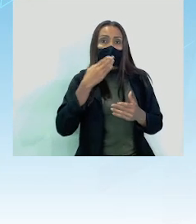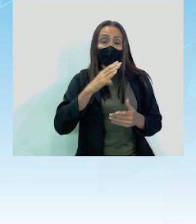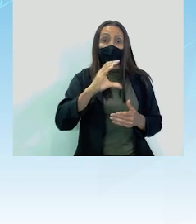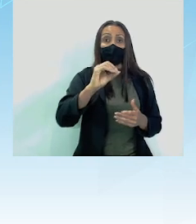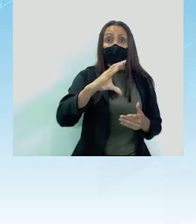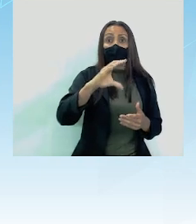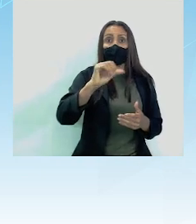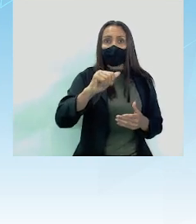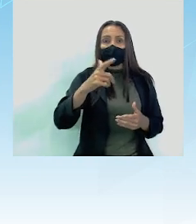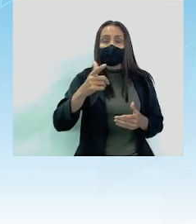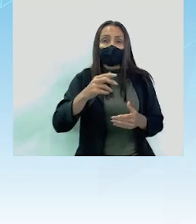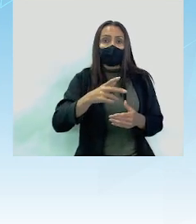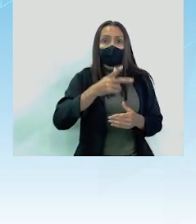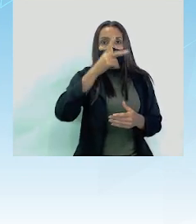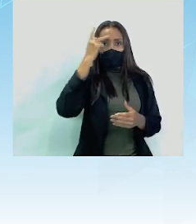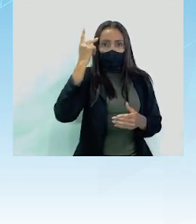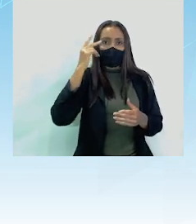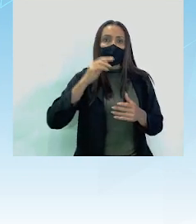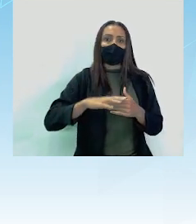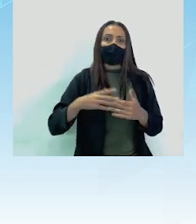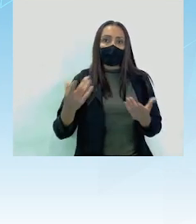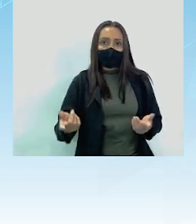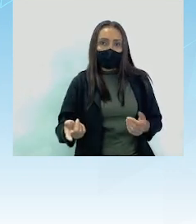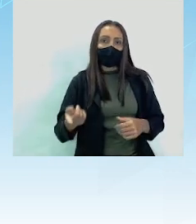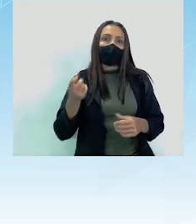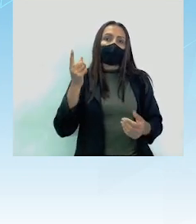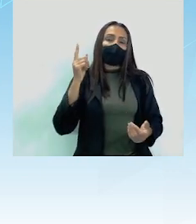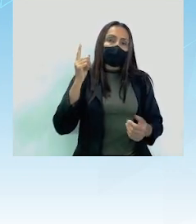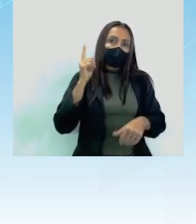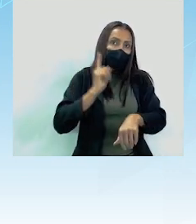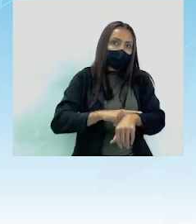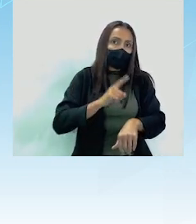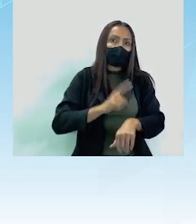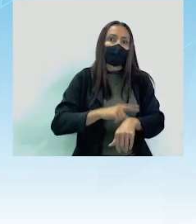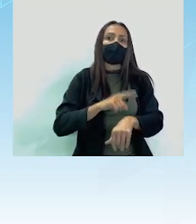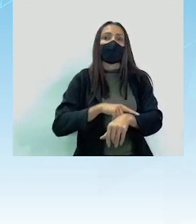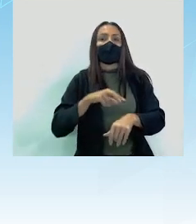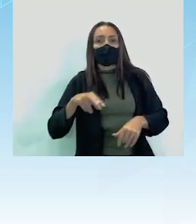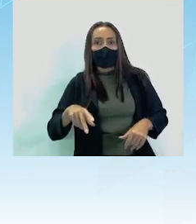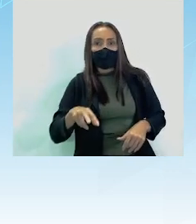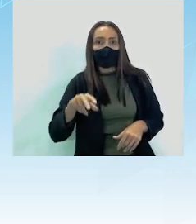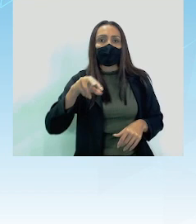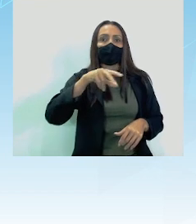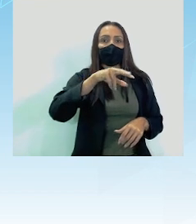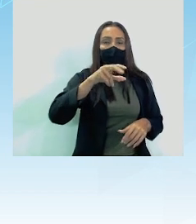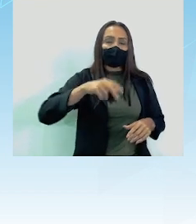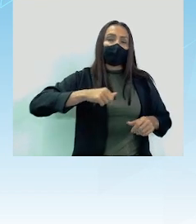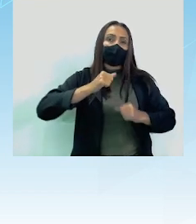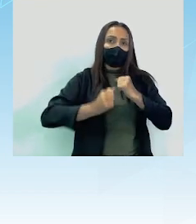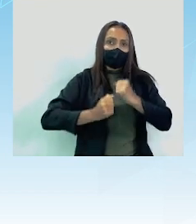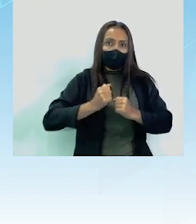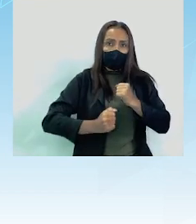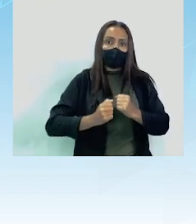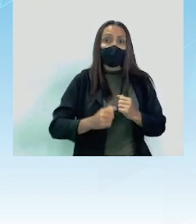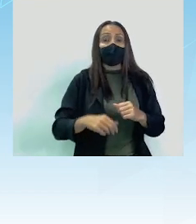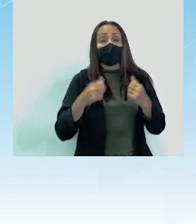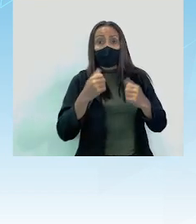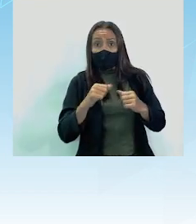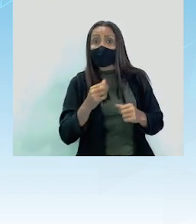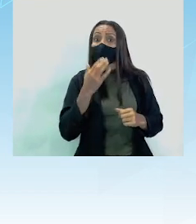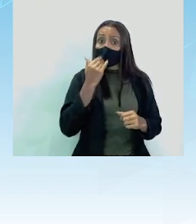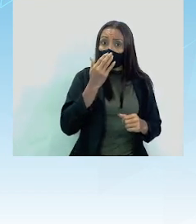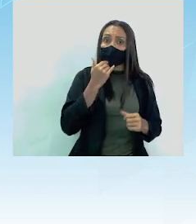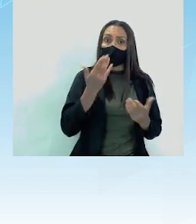Coca-Cola, porque a pessoa passa muito tempo, né? Gastando energia ali no sobe e desce, andando e às vezes correndo, e aí tem que ter coisas para